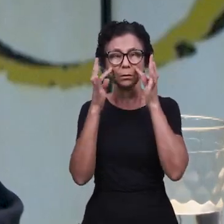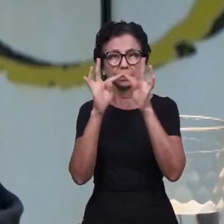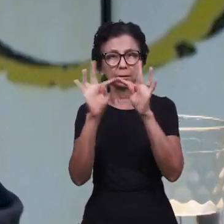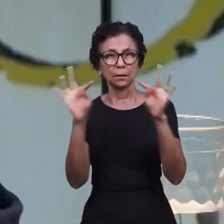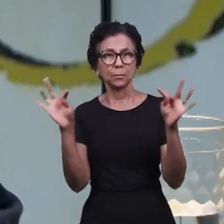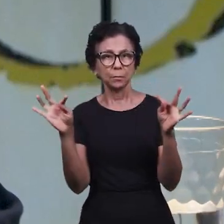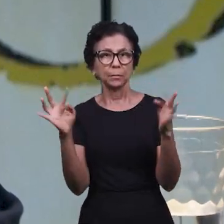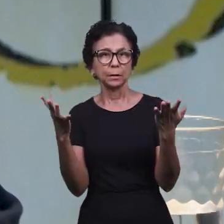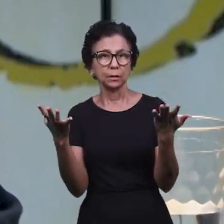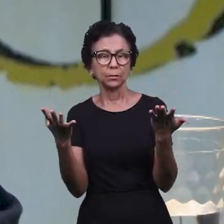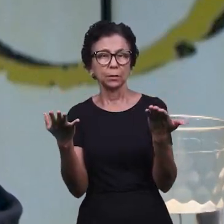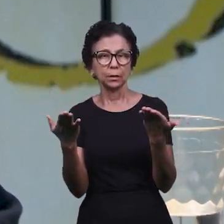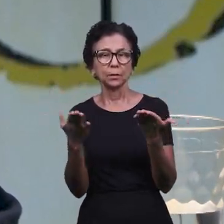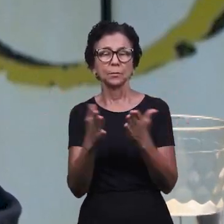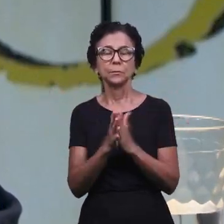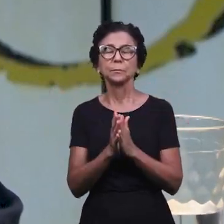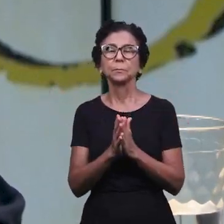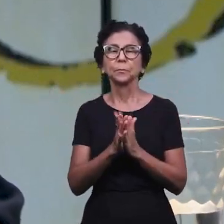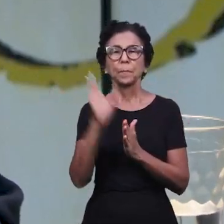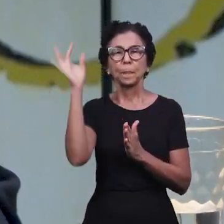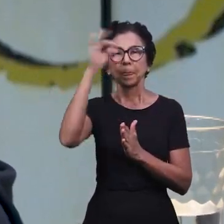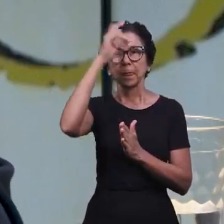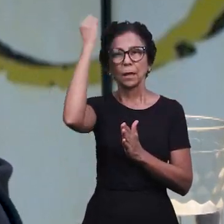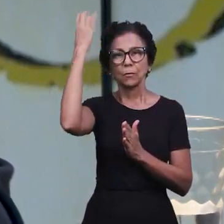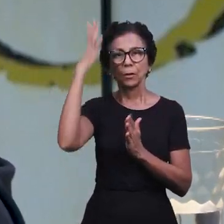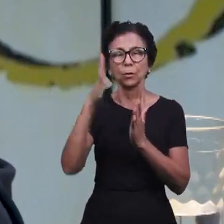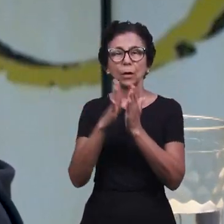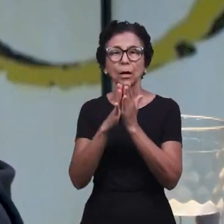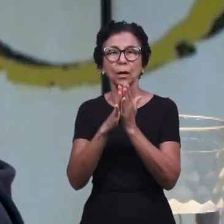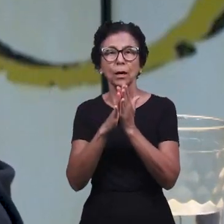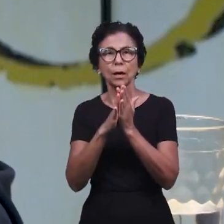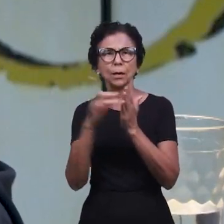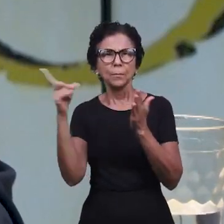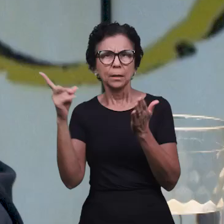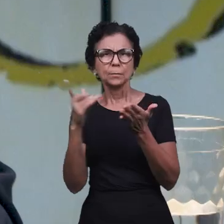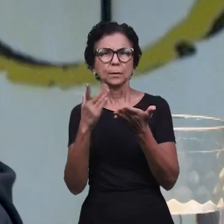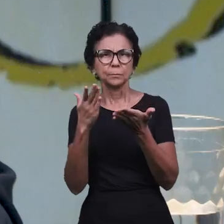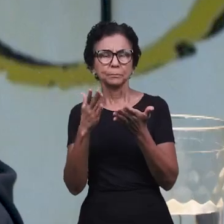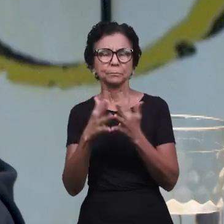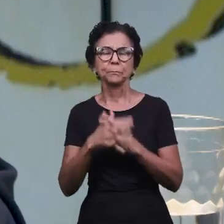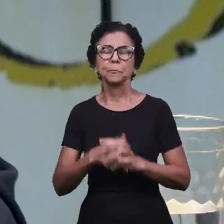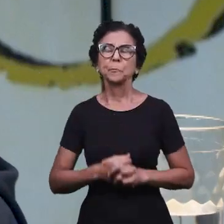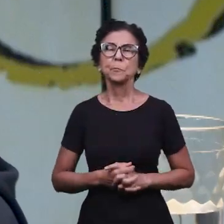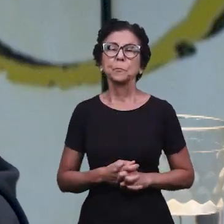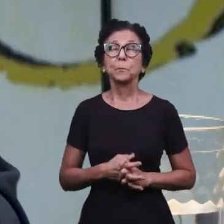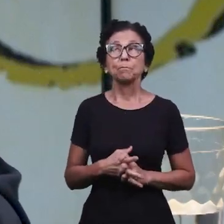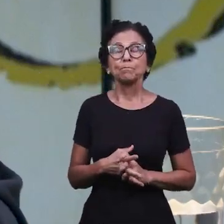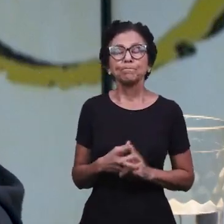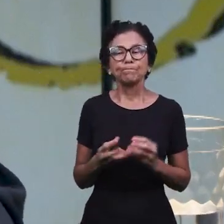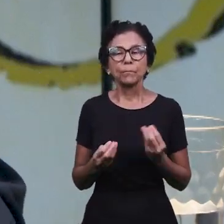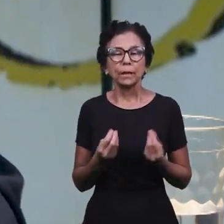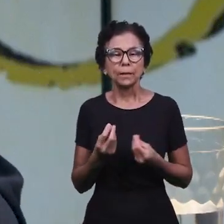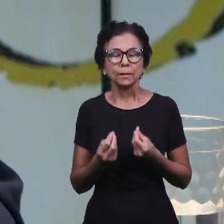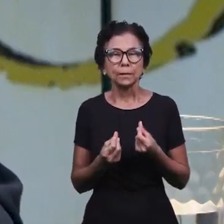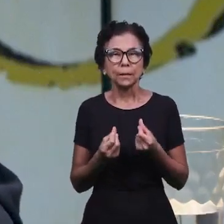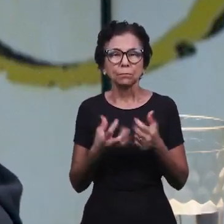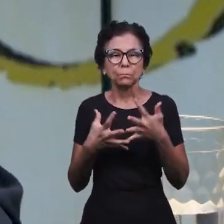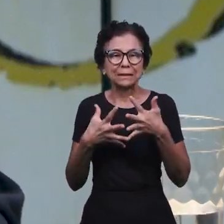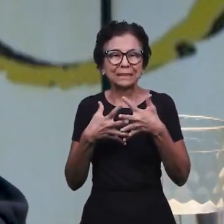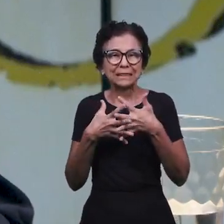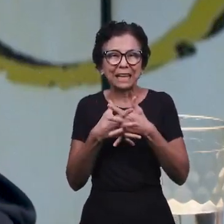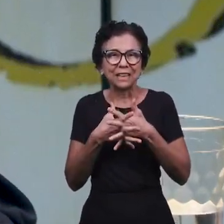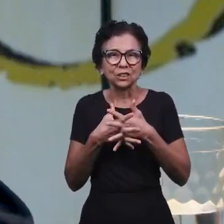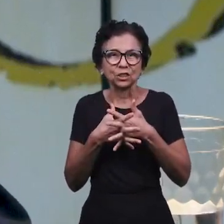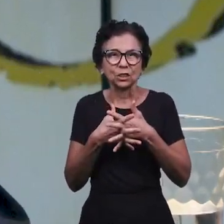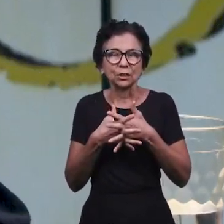palavra viva, a palavra revelada pelo Espírito Santo. Então isso vai exatamente, vamos dizer assim, encaixar